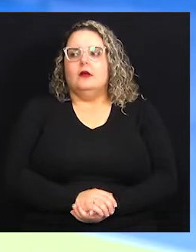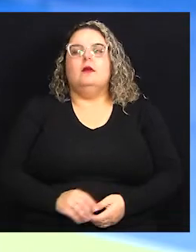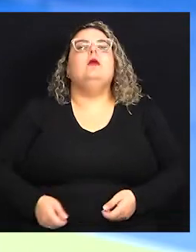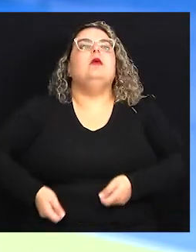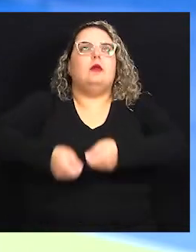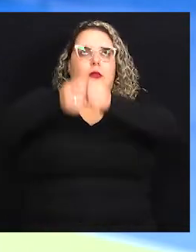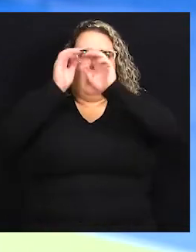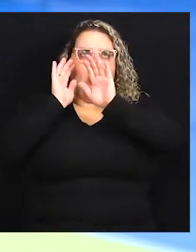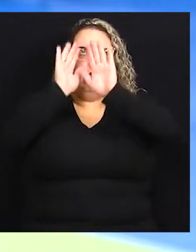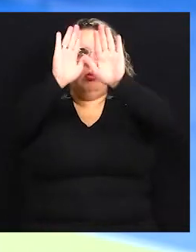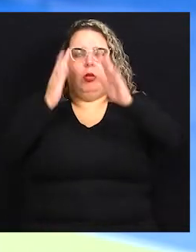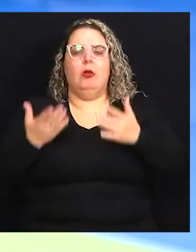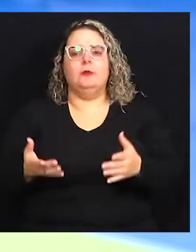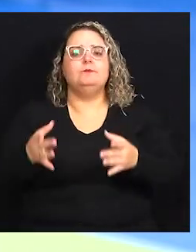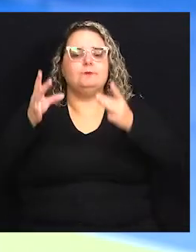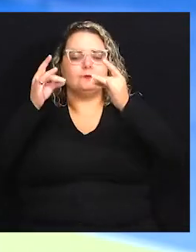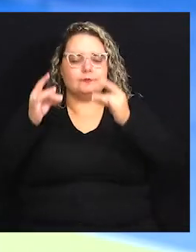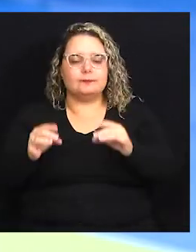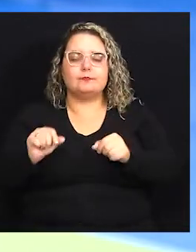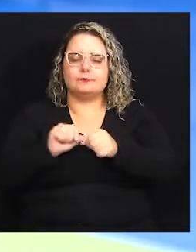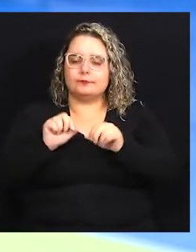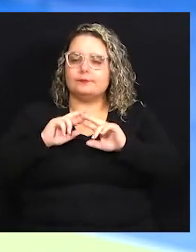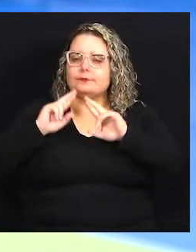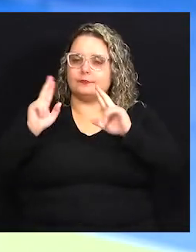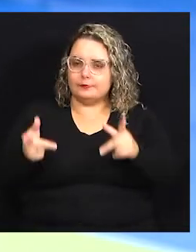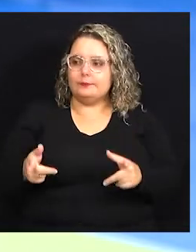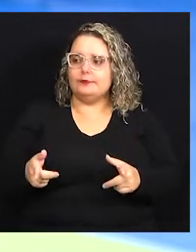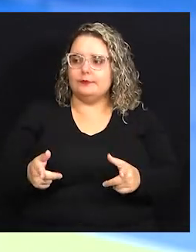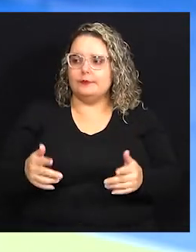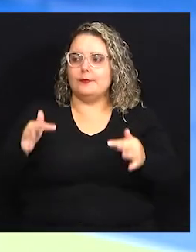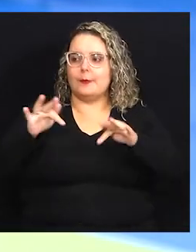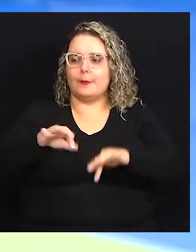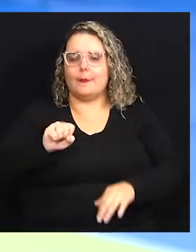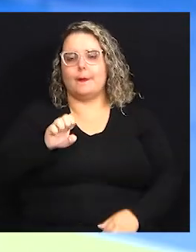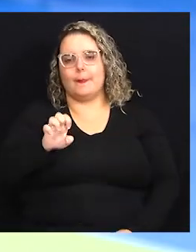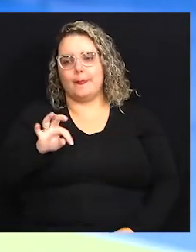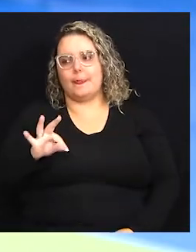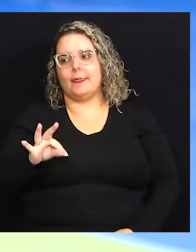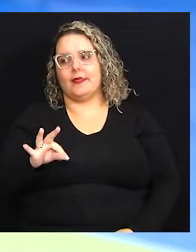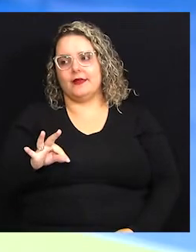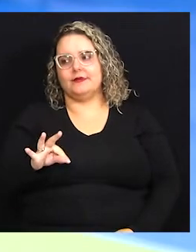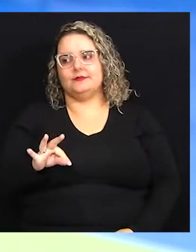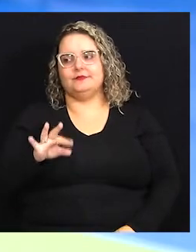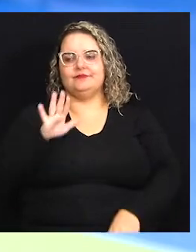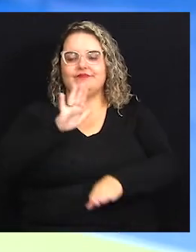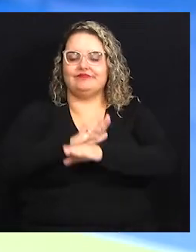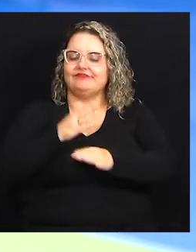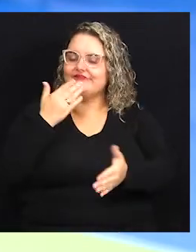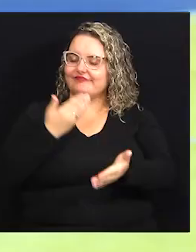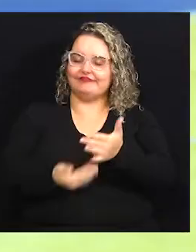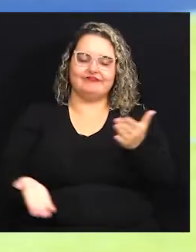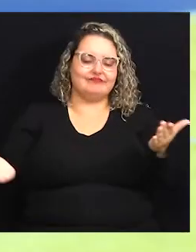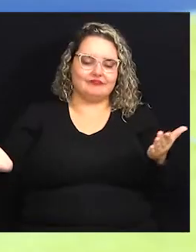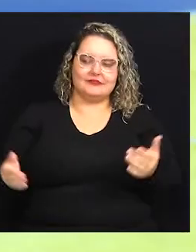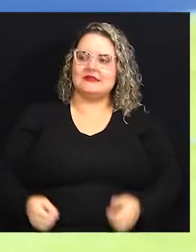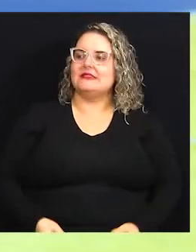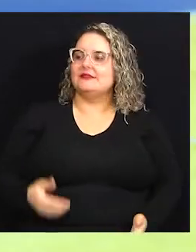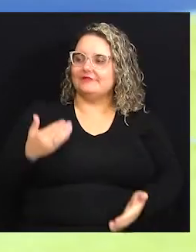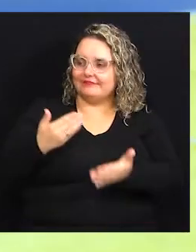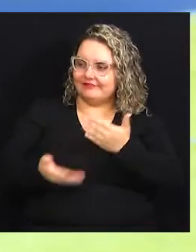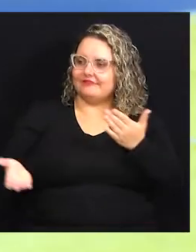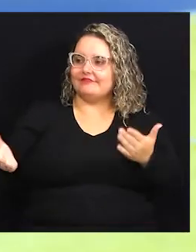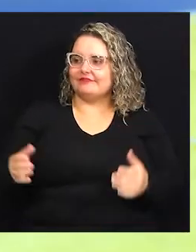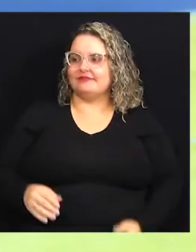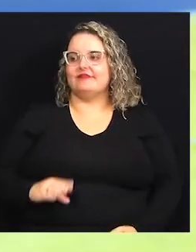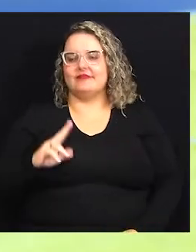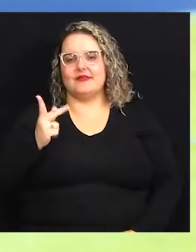muito feeling, esses detalhes às vezes vêm no final de um set que não te ajuda e complica. Que deixa escapar. Deixa escapar.